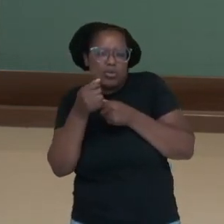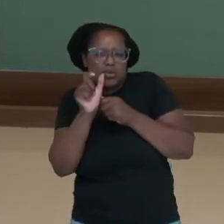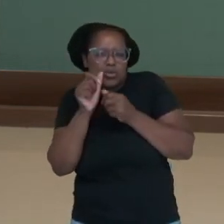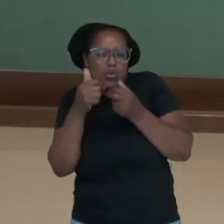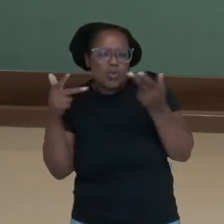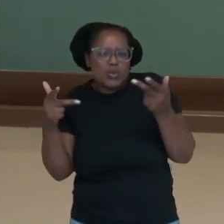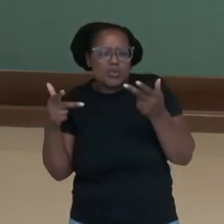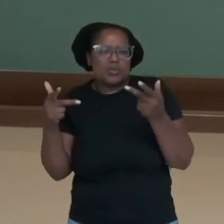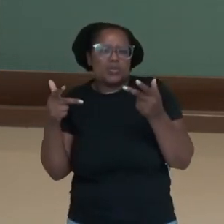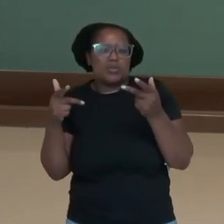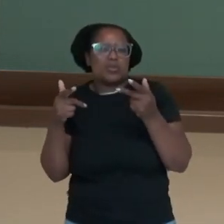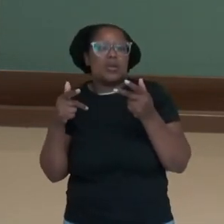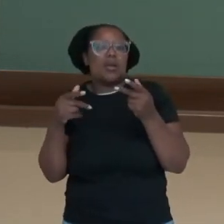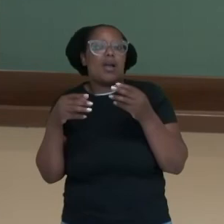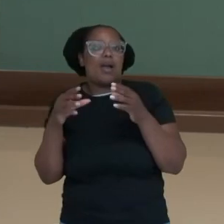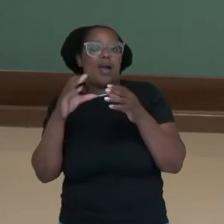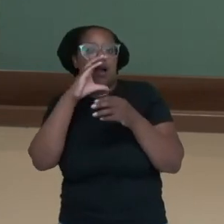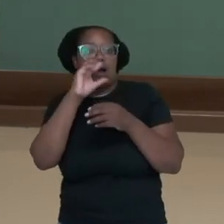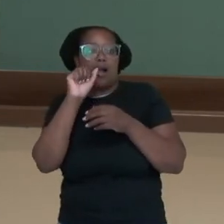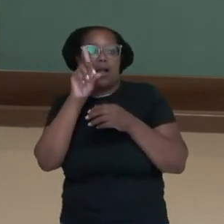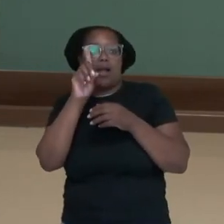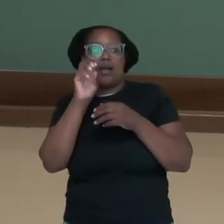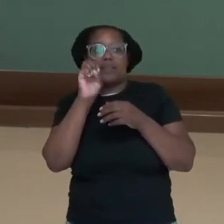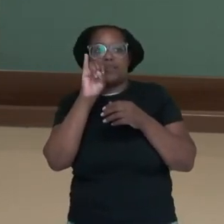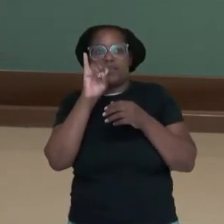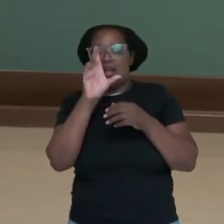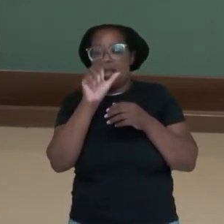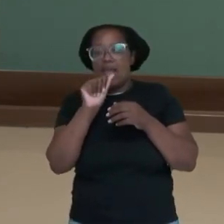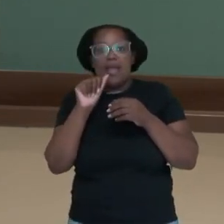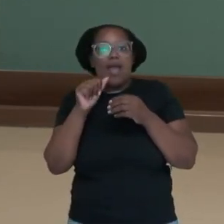teia alimentar são muitas cadeias juntas que se